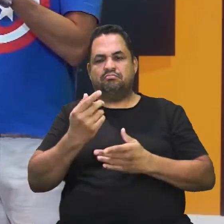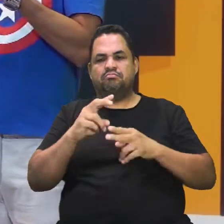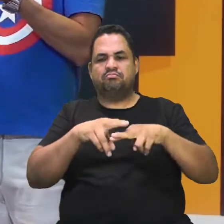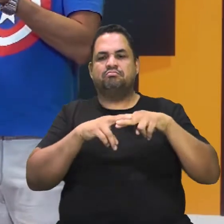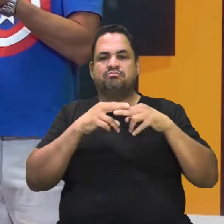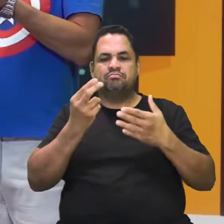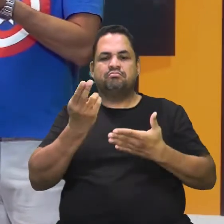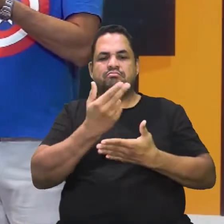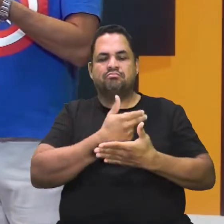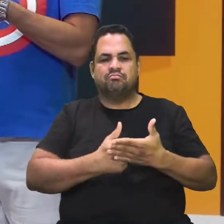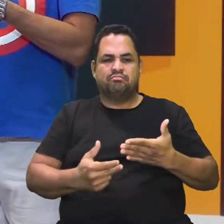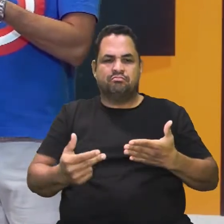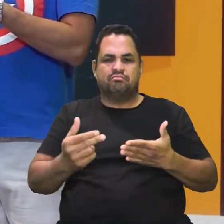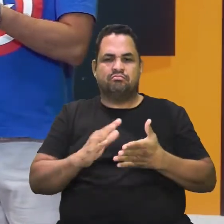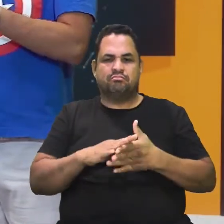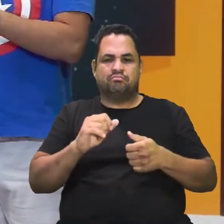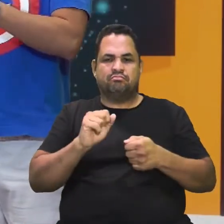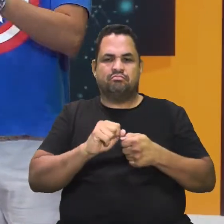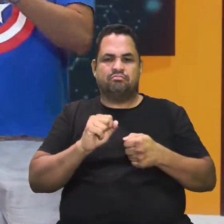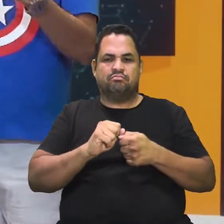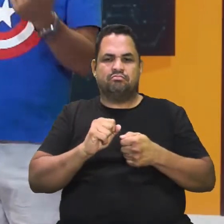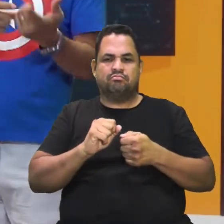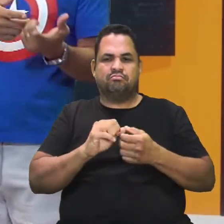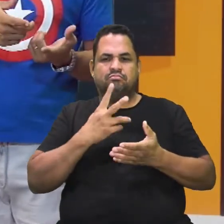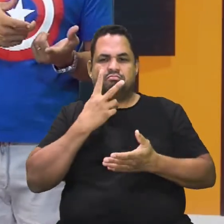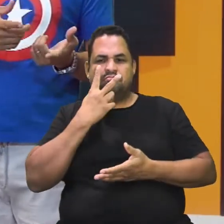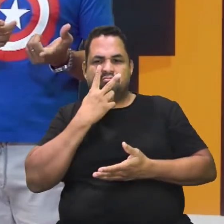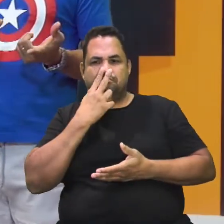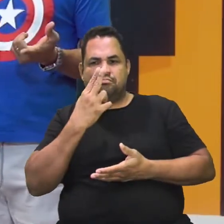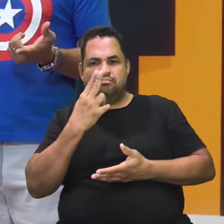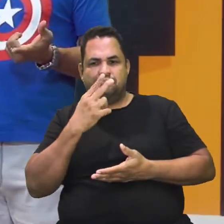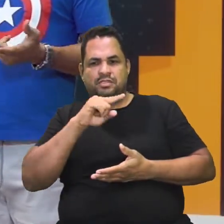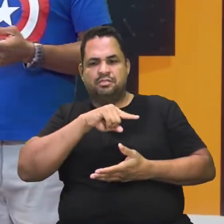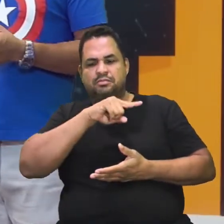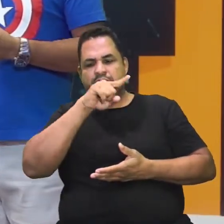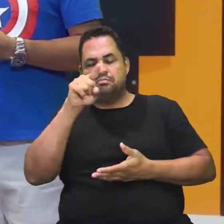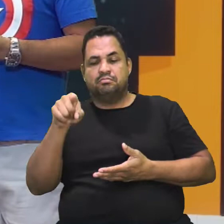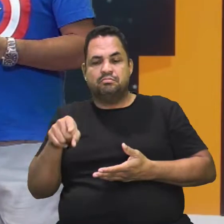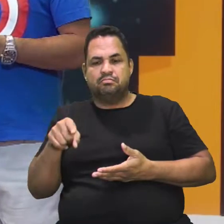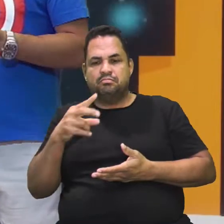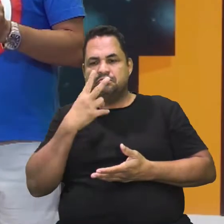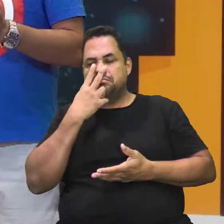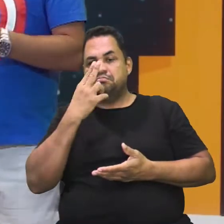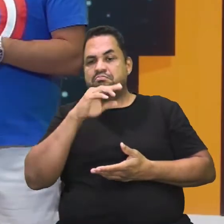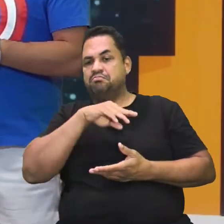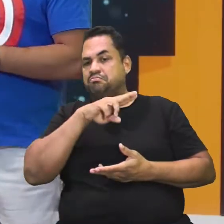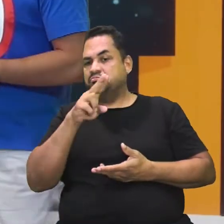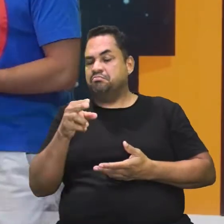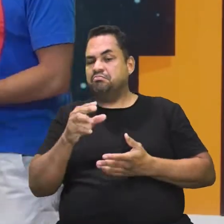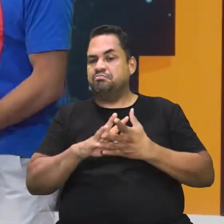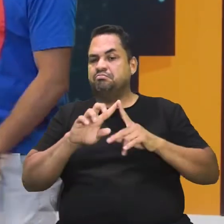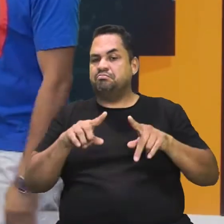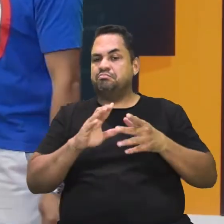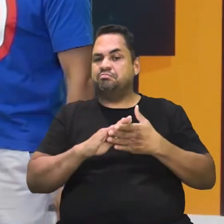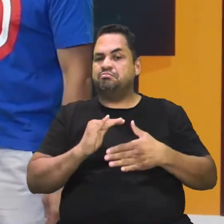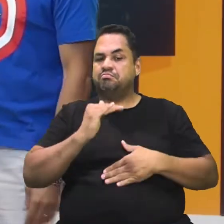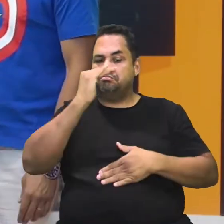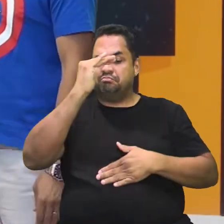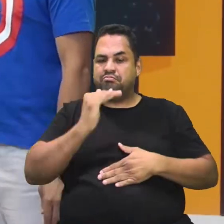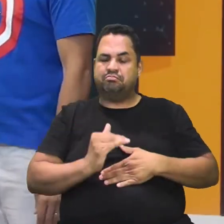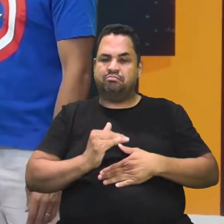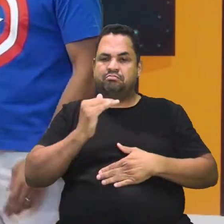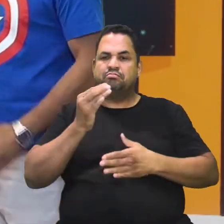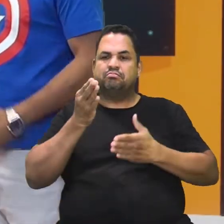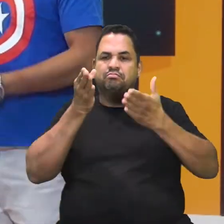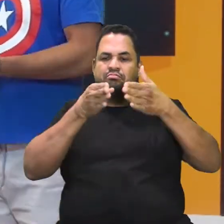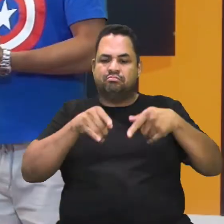quando ele faz o corte, a hipérbole se parece com a parábola. Eu lembro até que você colocou assim, mas só que tem em cima e tem embaixo. Eu